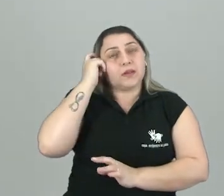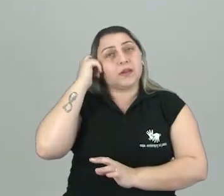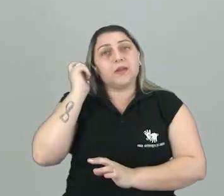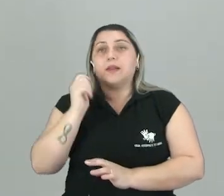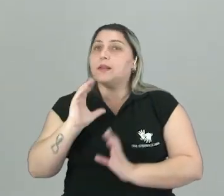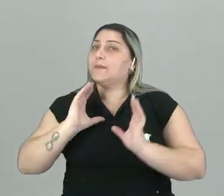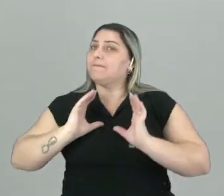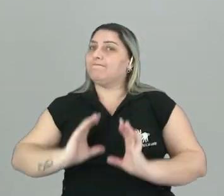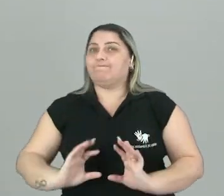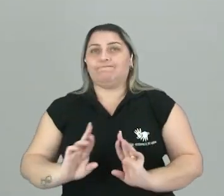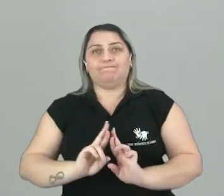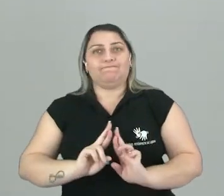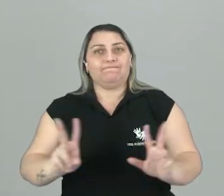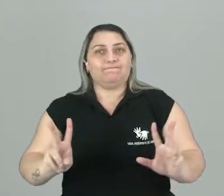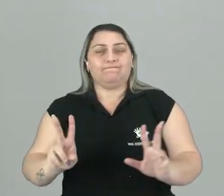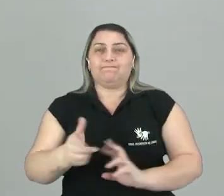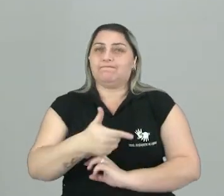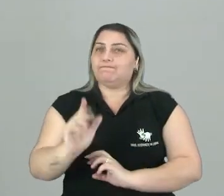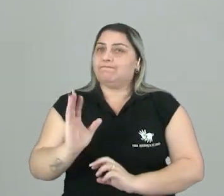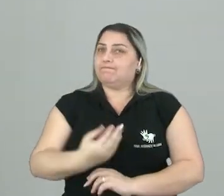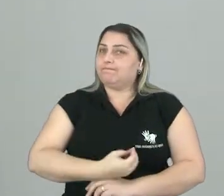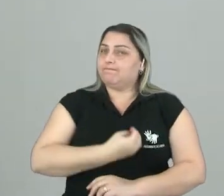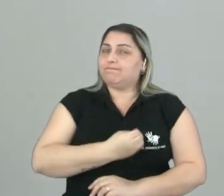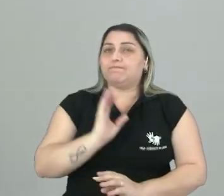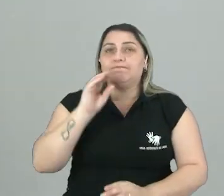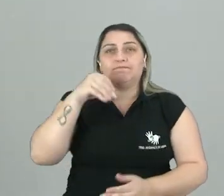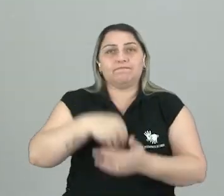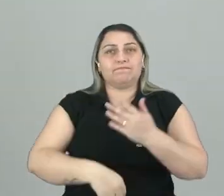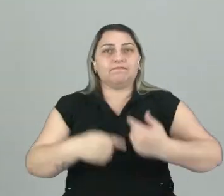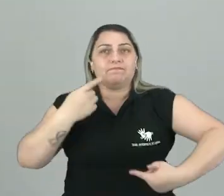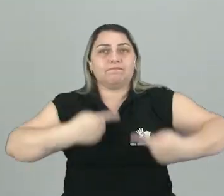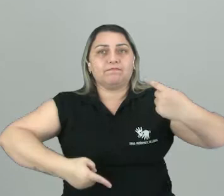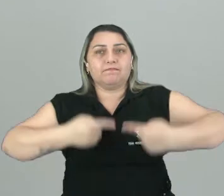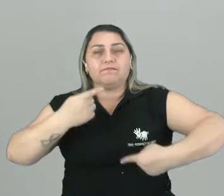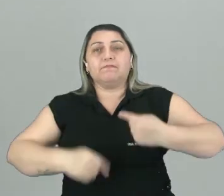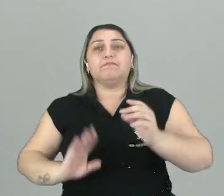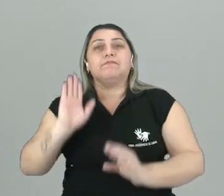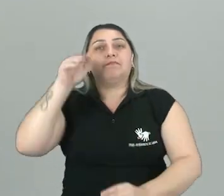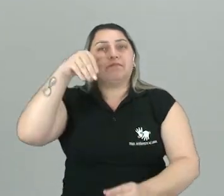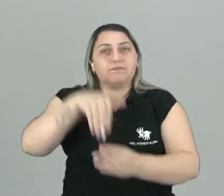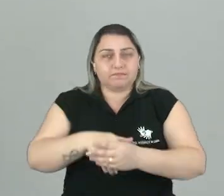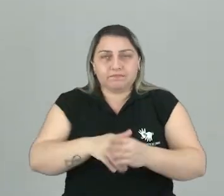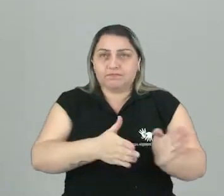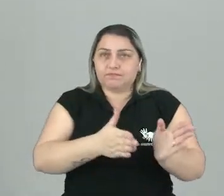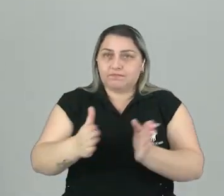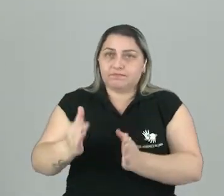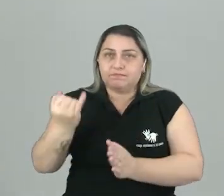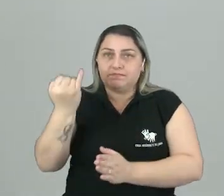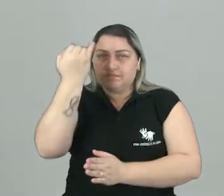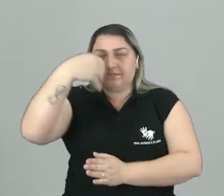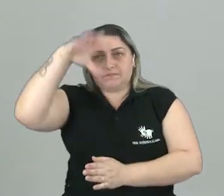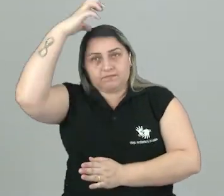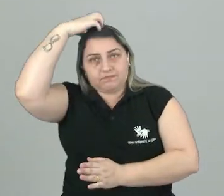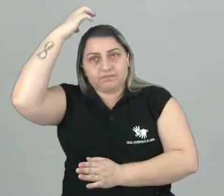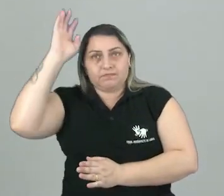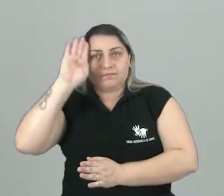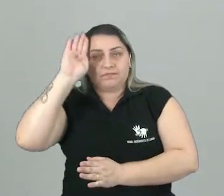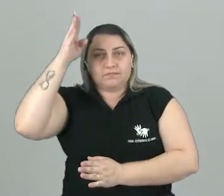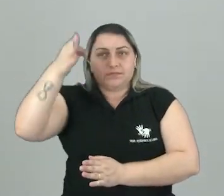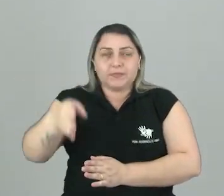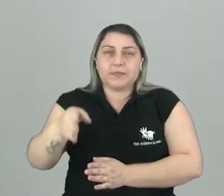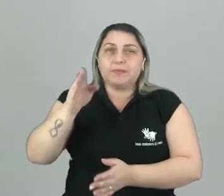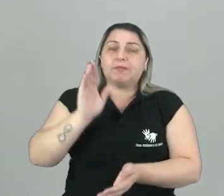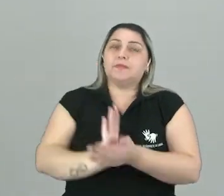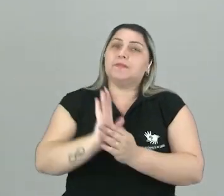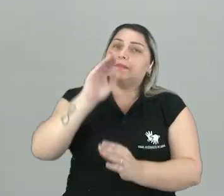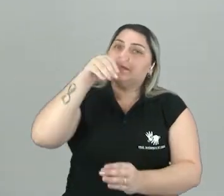consideradas cidadãs, então elas não tinham participação dentro da política. E o voto, no período imperial, principalmente, era